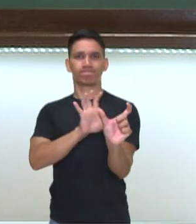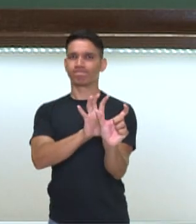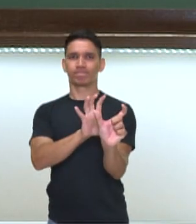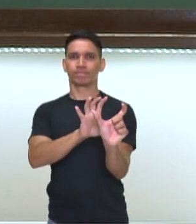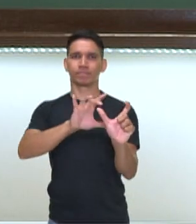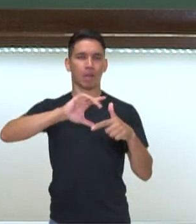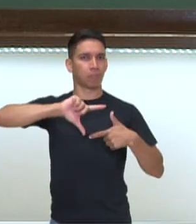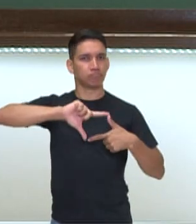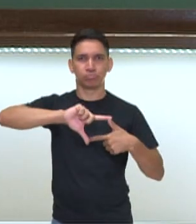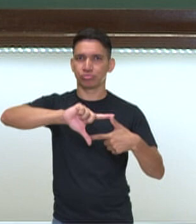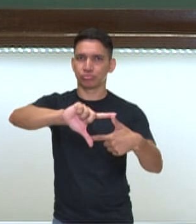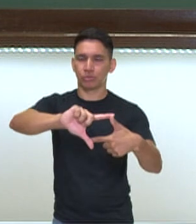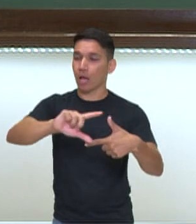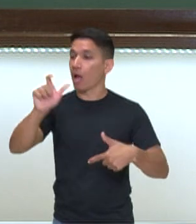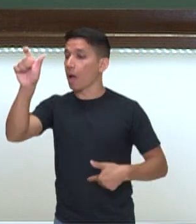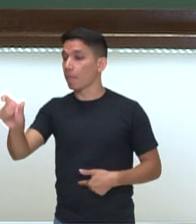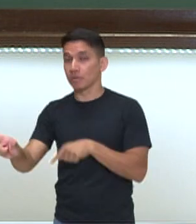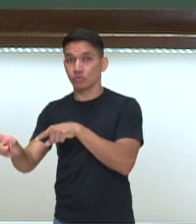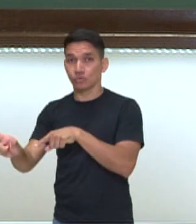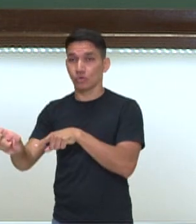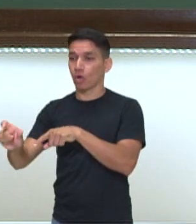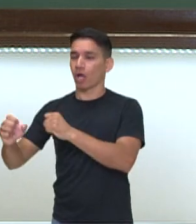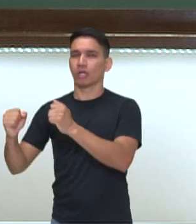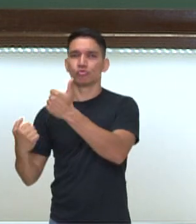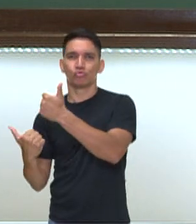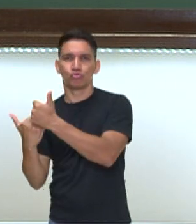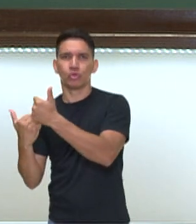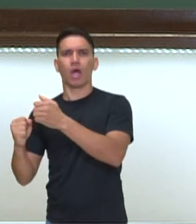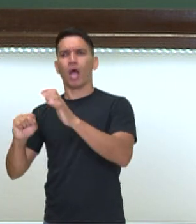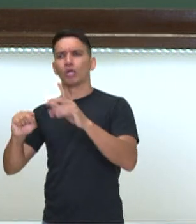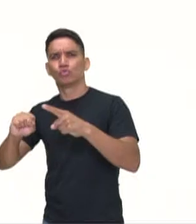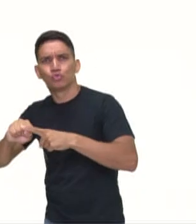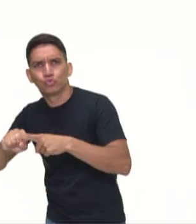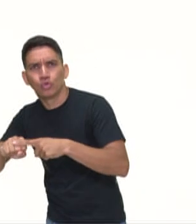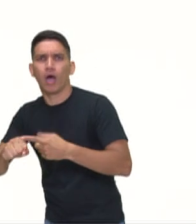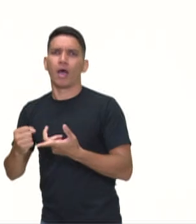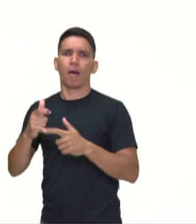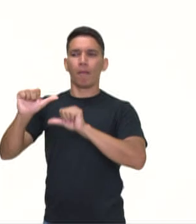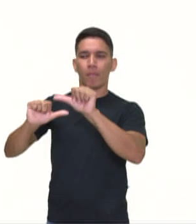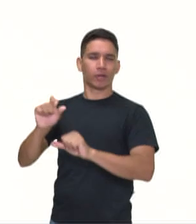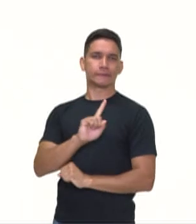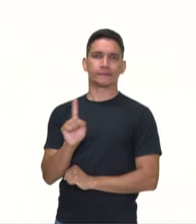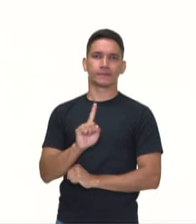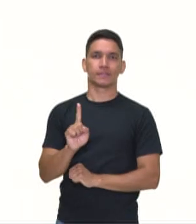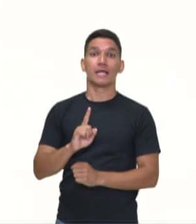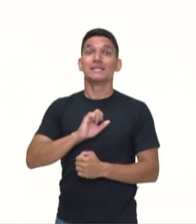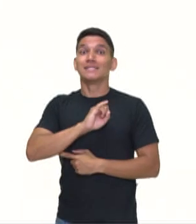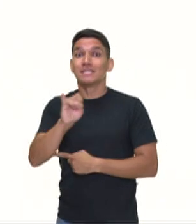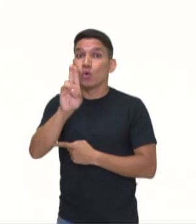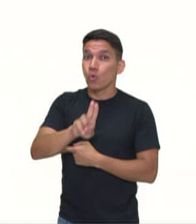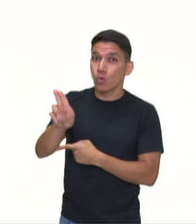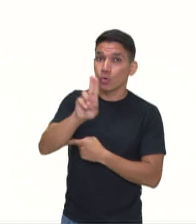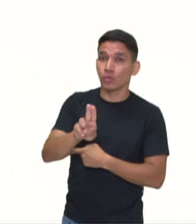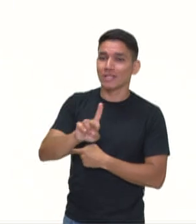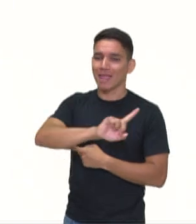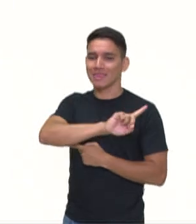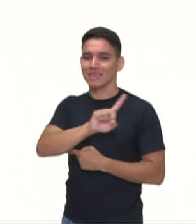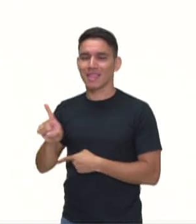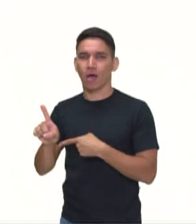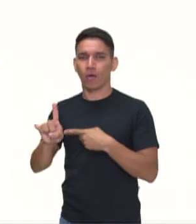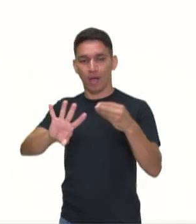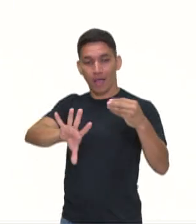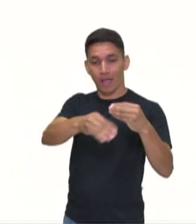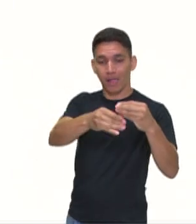pessoa ou o sujeito da frase, como alguns verbos em inglês acontece. Na negativa, usa-se not após o